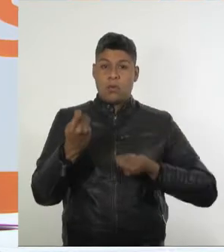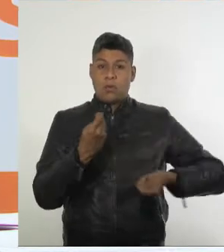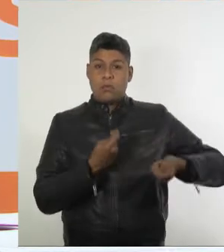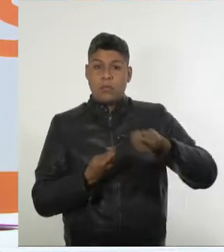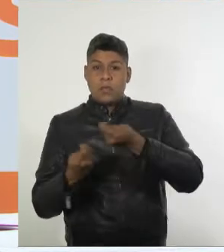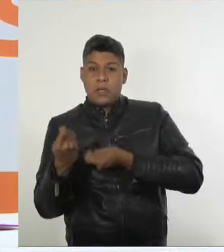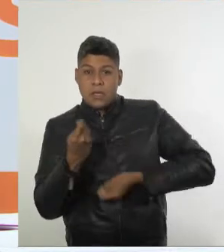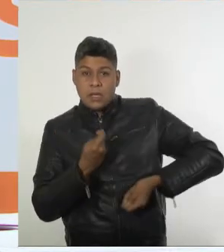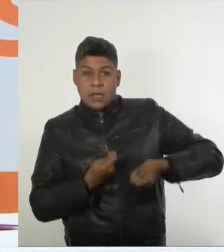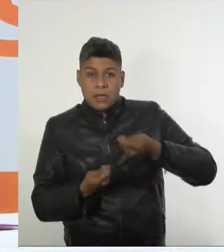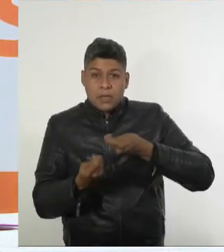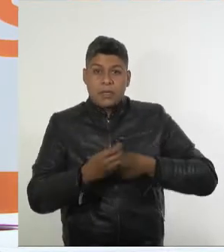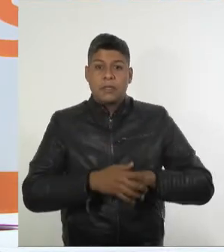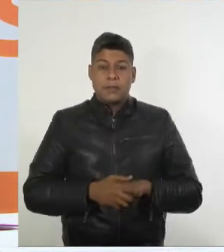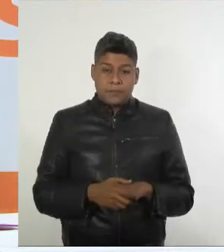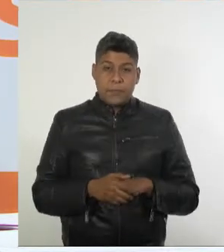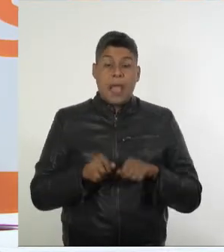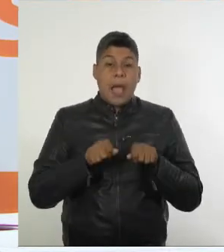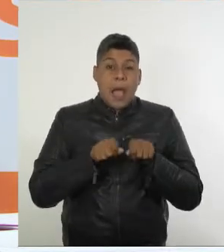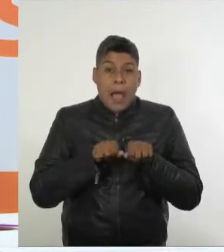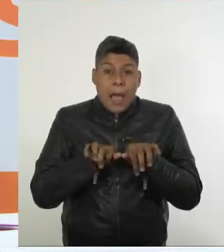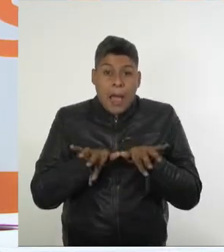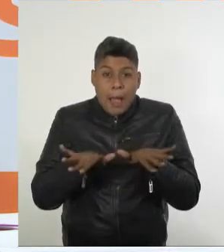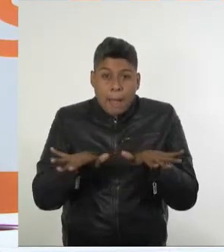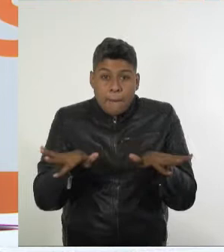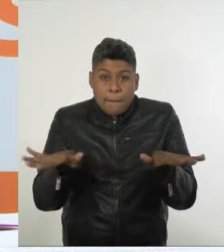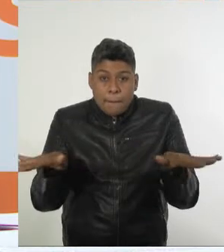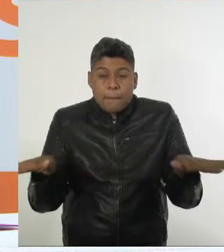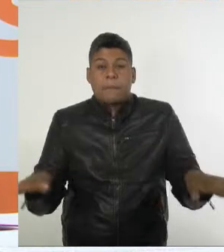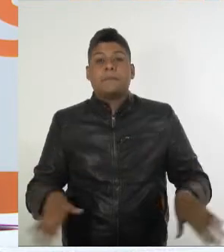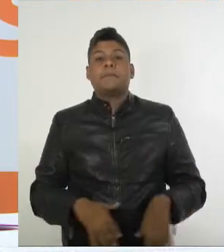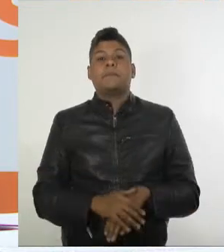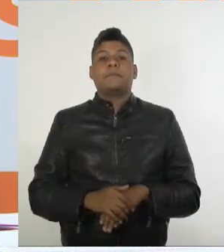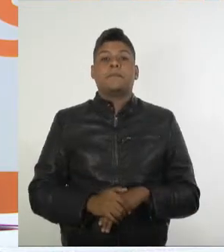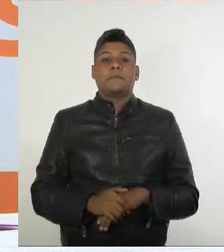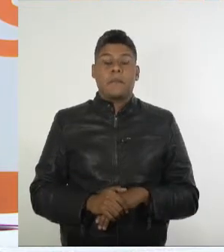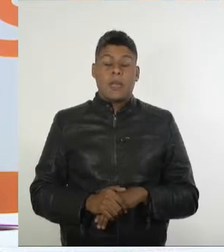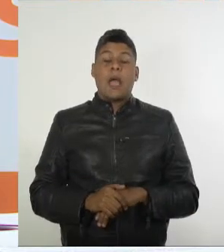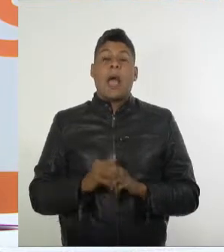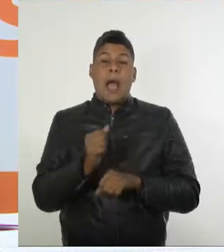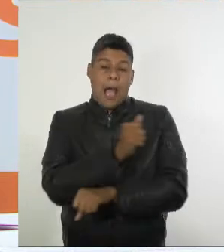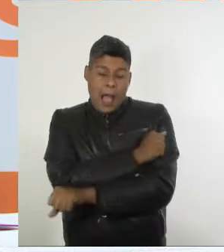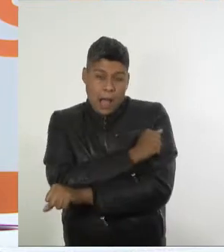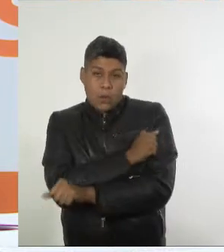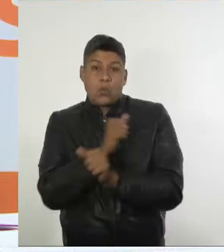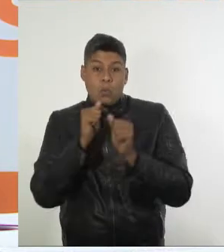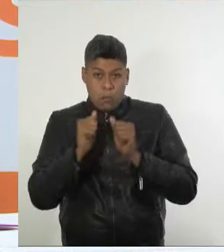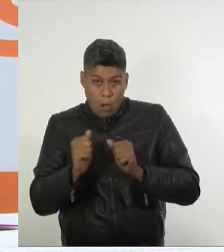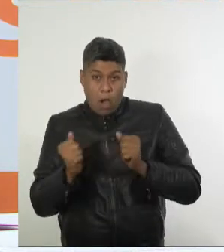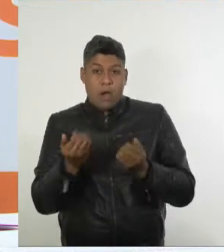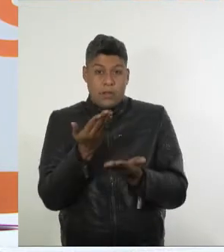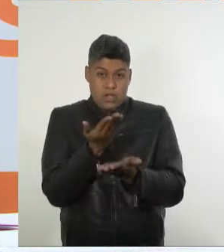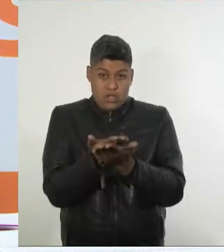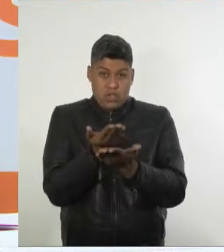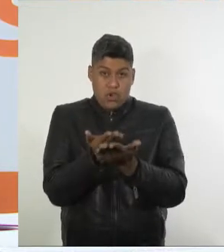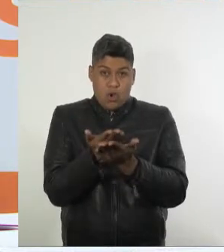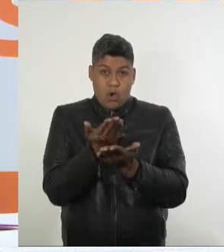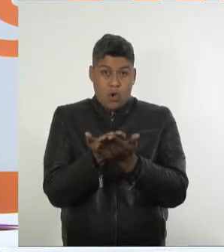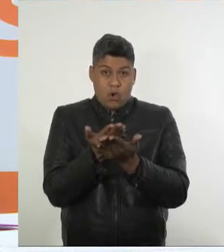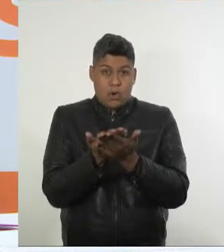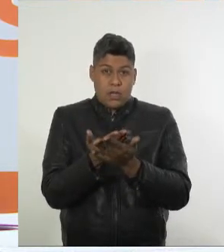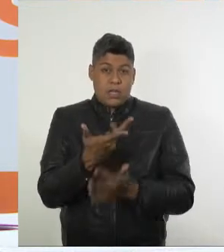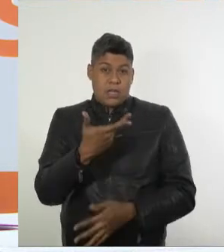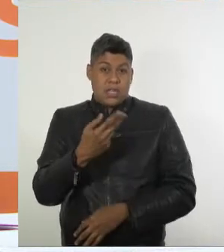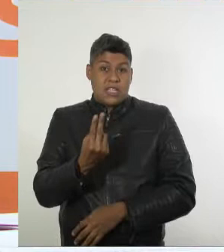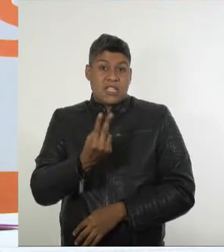podermos, tomando a ampliação da presença de alunos nas escolas, que é a questão da vacina de segunda